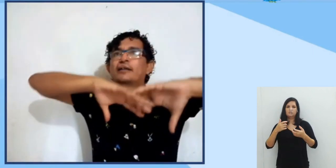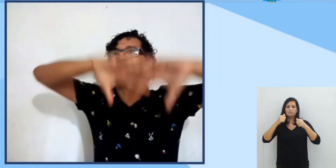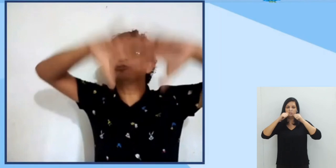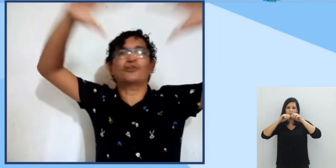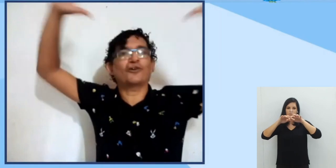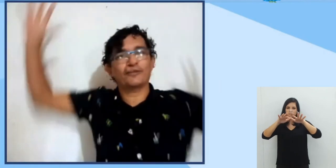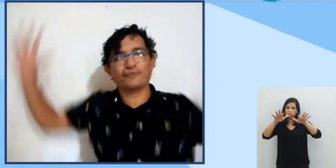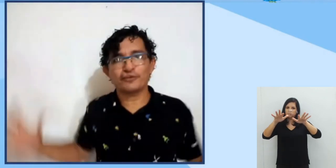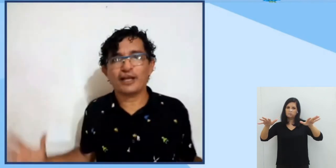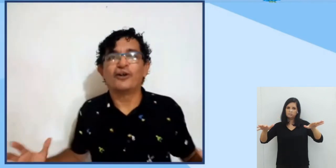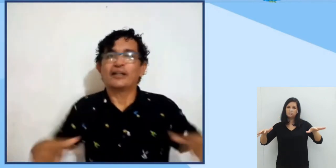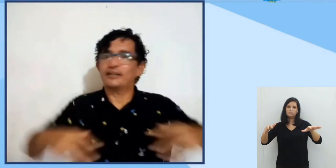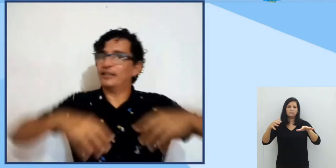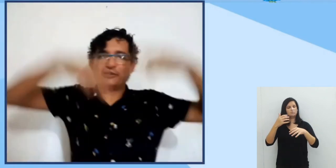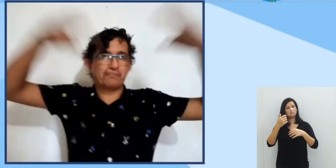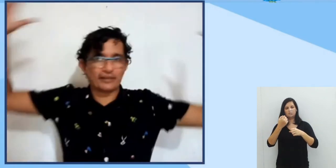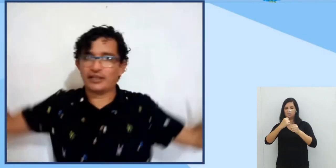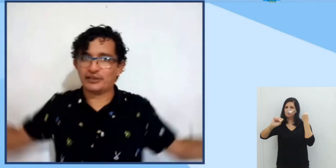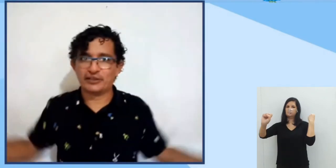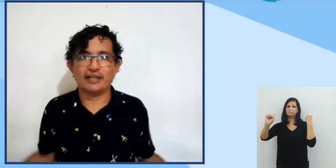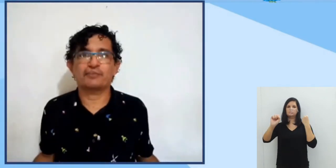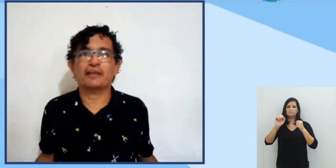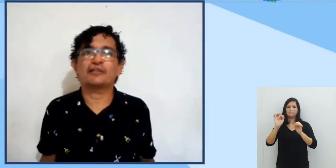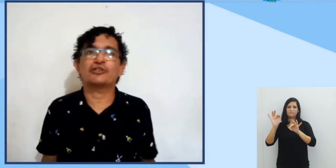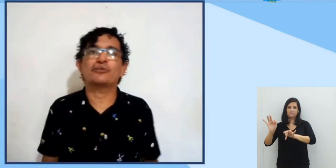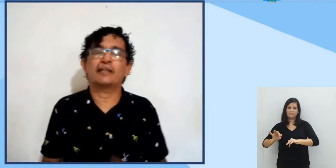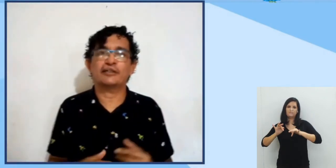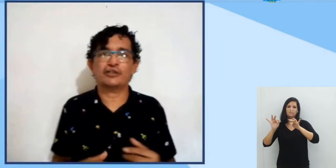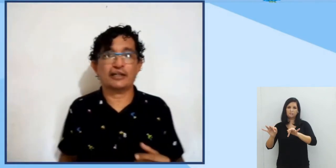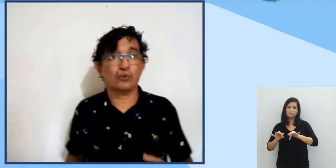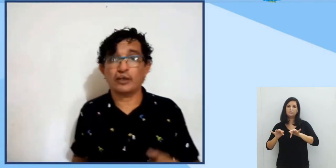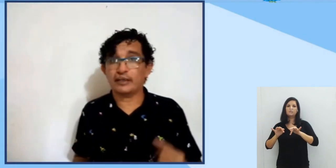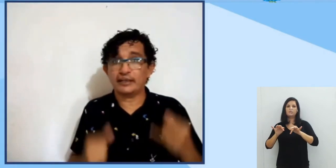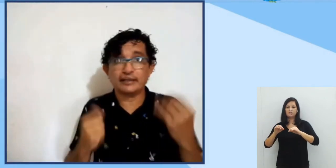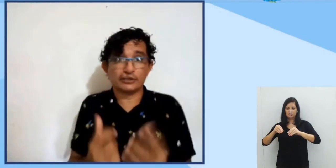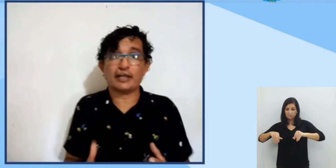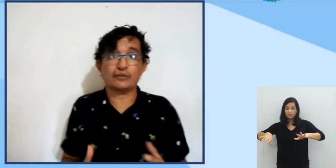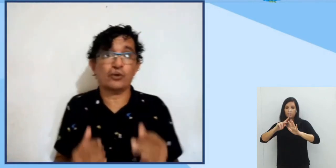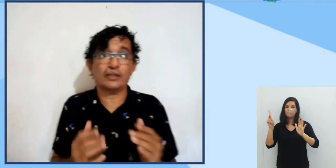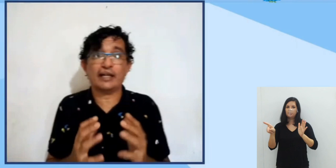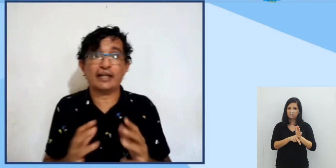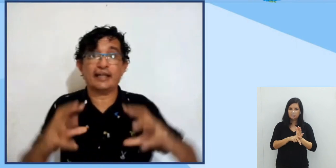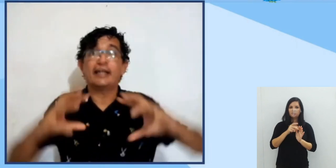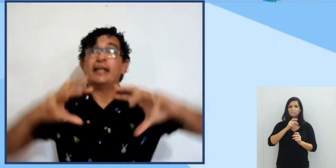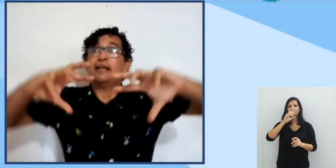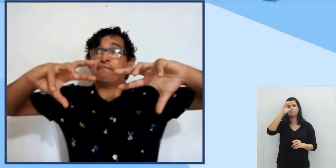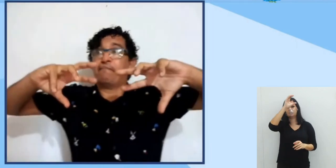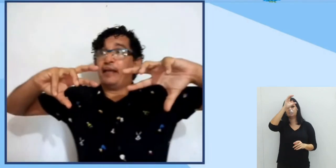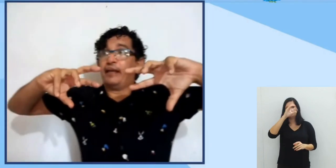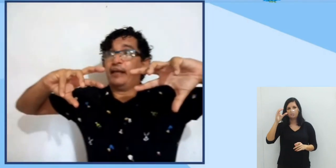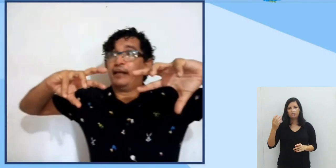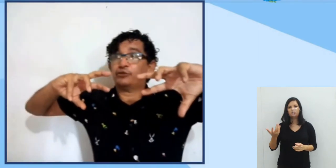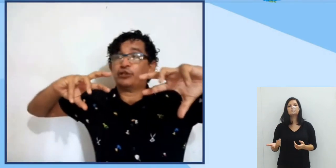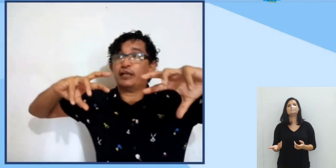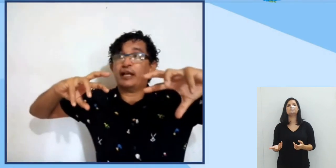tornando a grande senhora feudal. Grande parte das terras pertenciam à Igreja Católica. A Igreja Católica ela